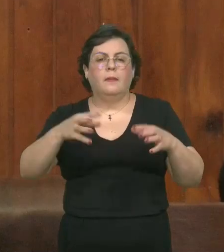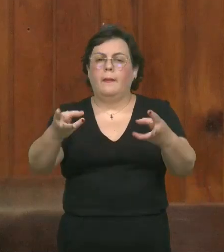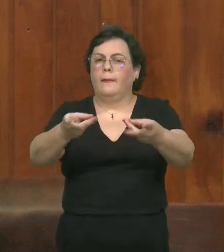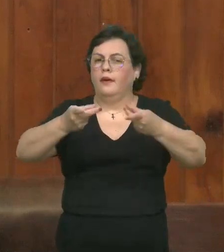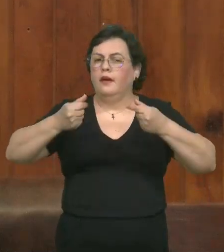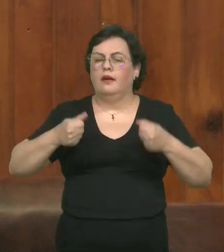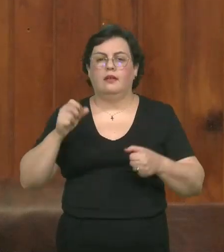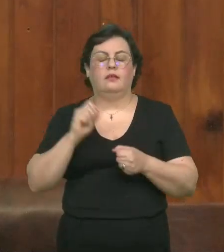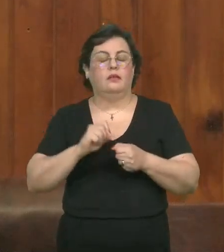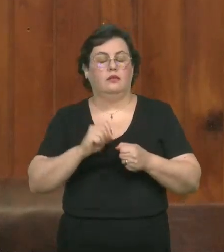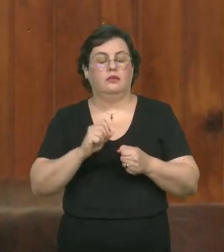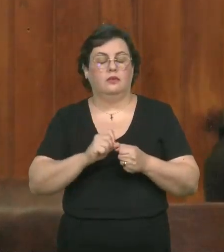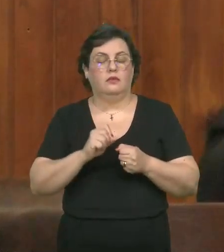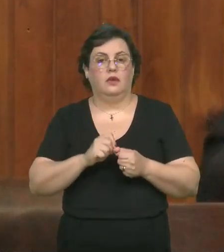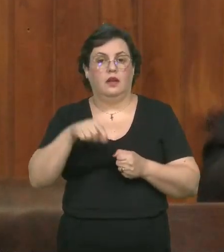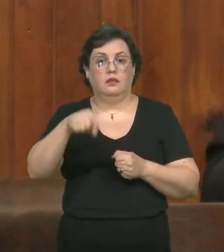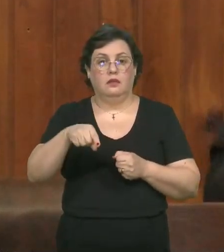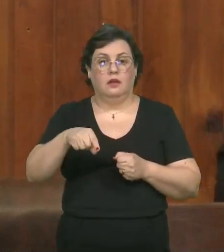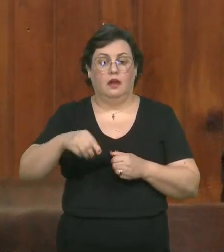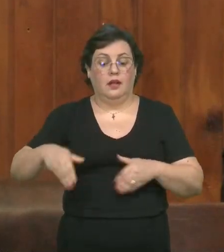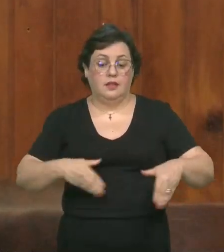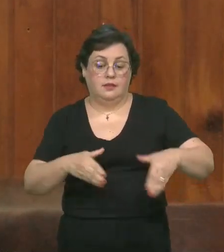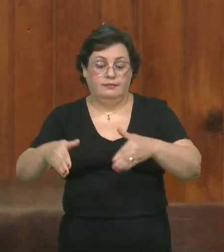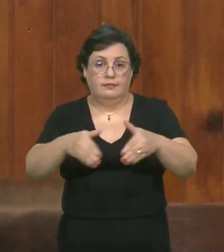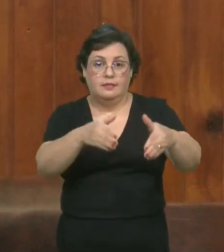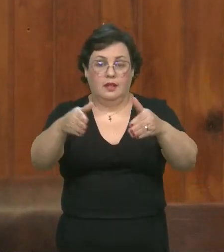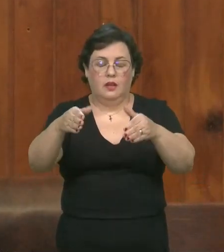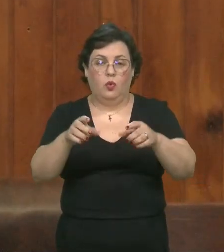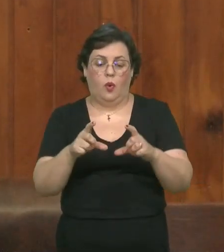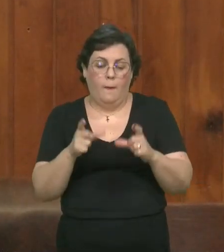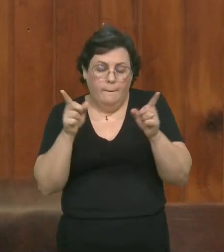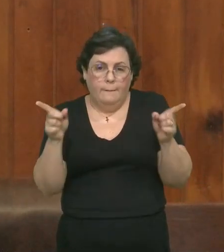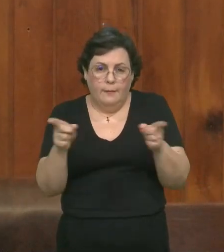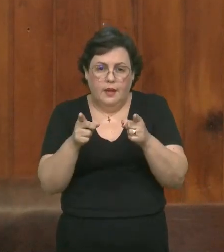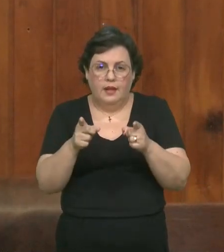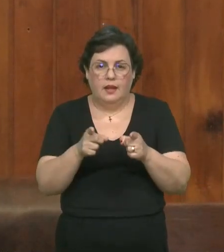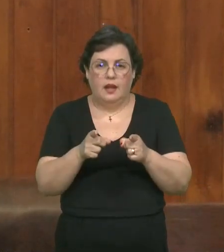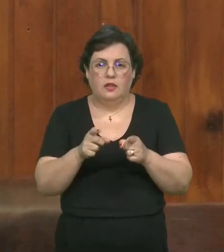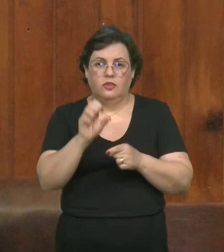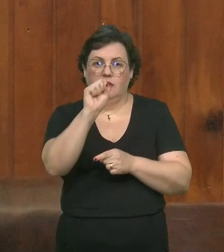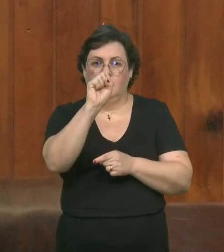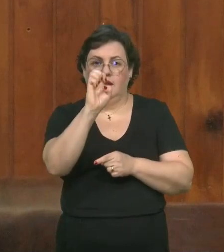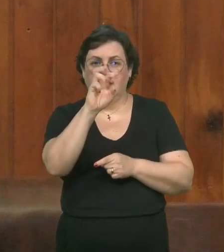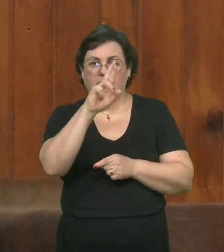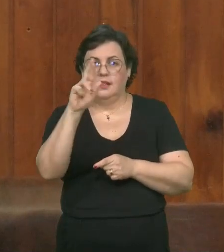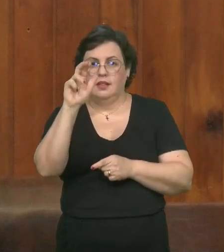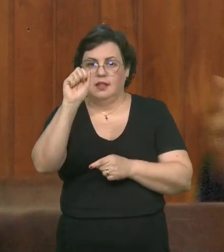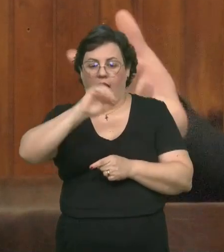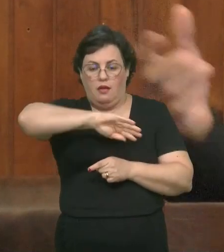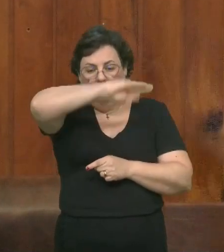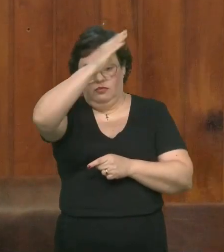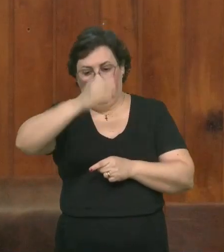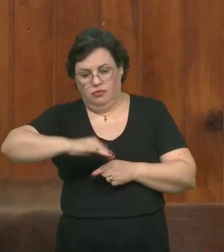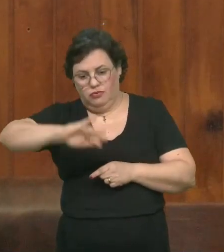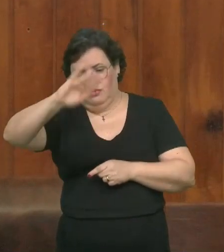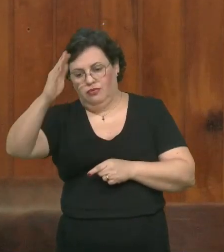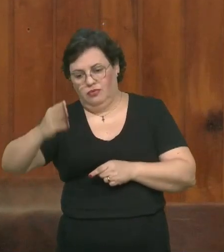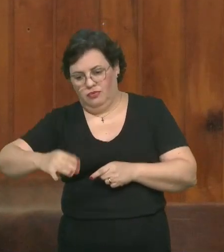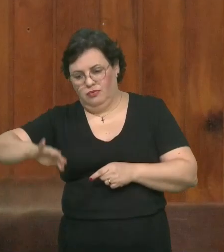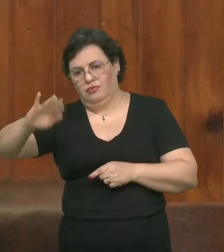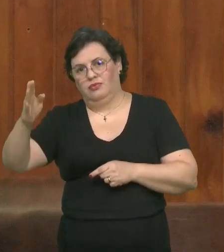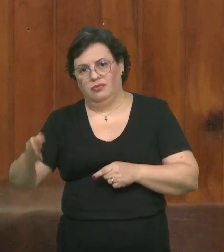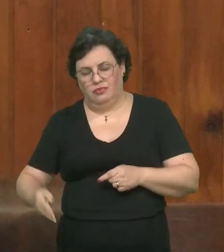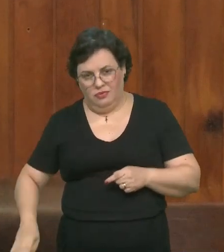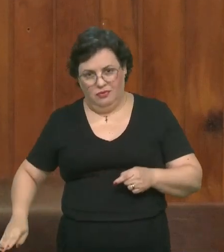sendo realizado nessa vicinal, no trecho da Serra, um local da mesma idade de Marília, 93